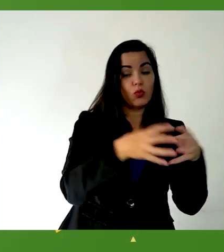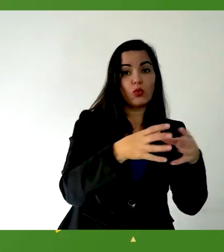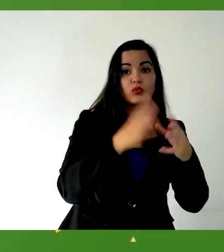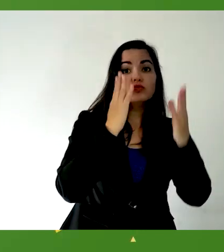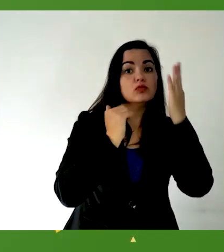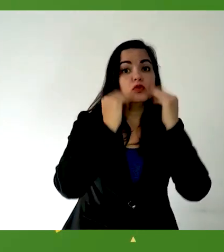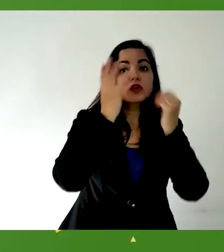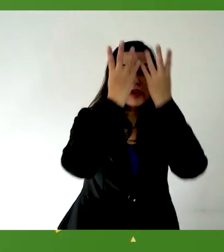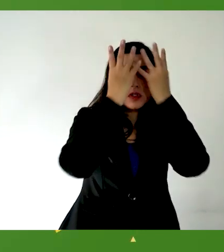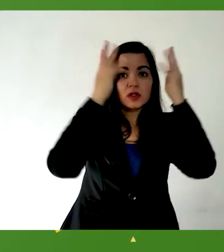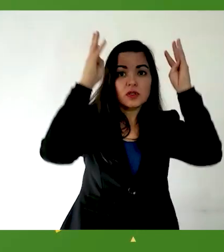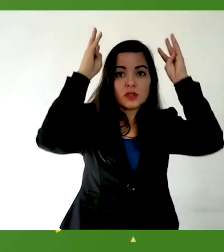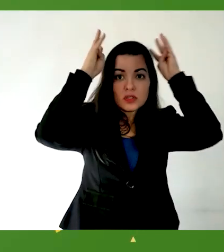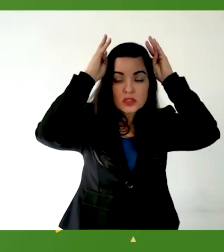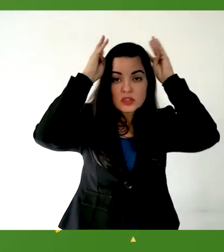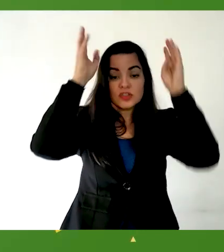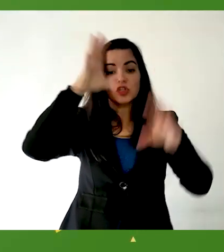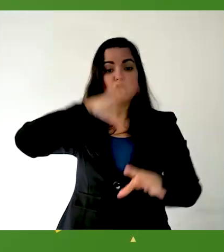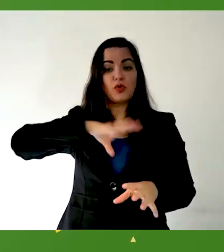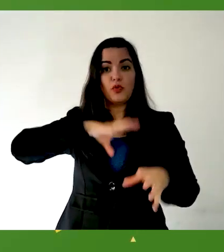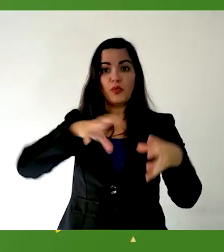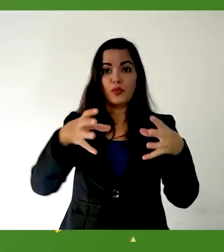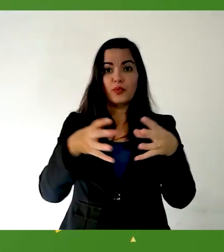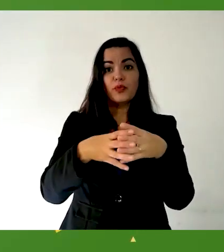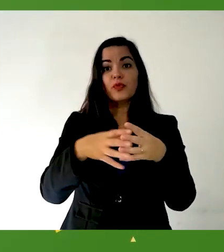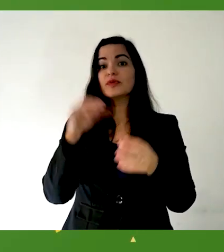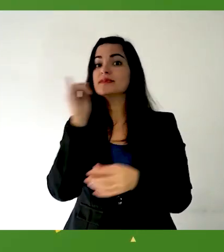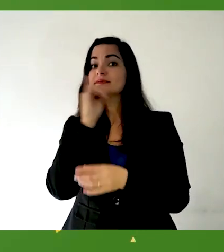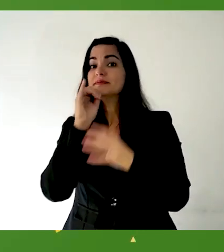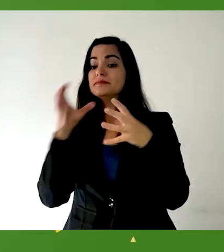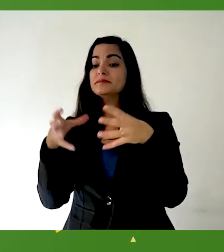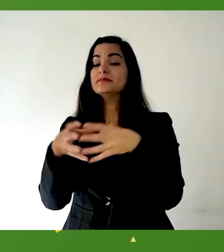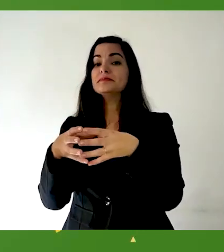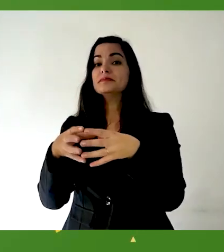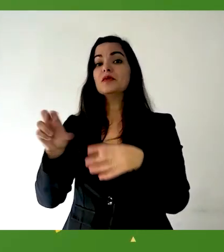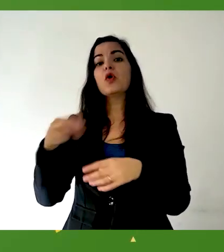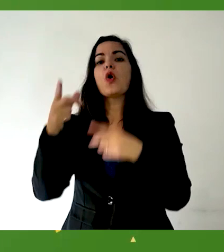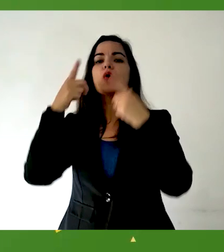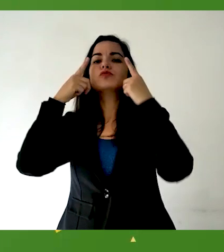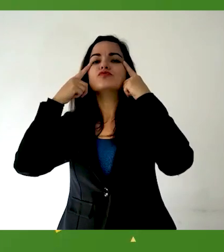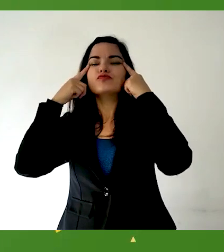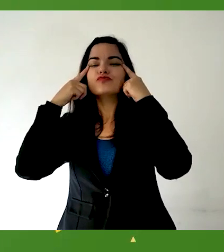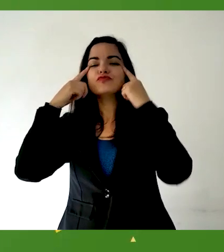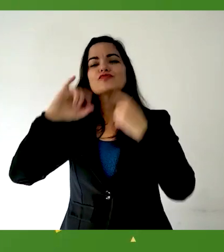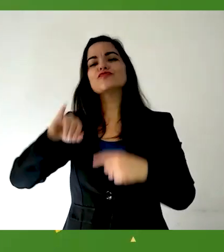Indígena, portugueses, africanos, italianos ou japoneses? Ficou fácil essa, hein?